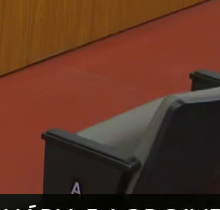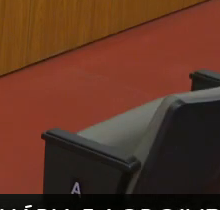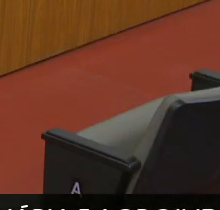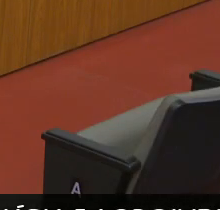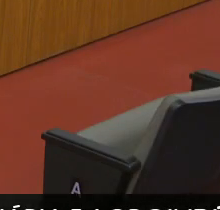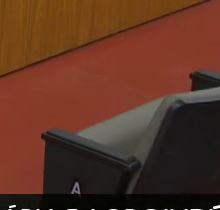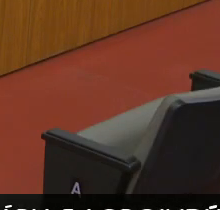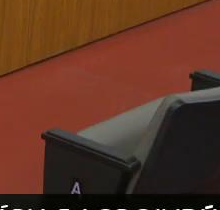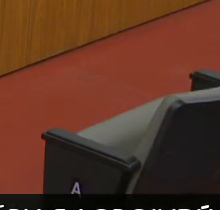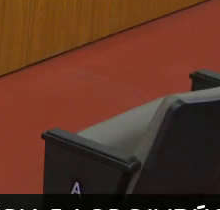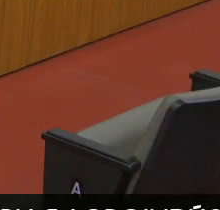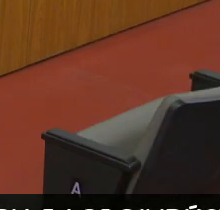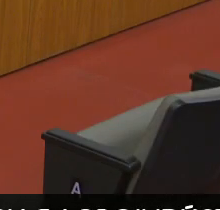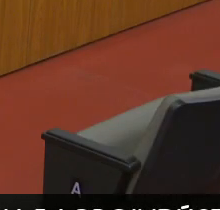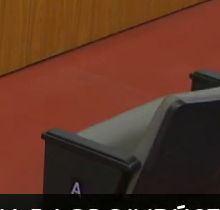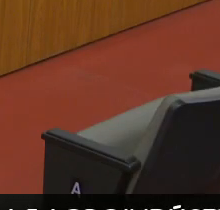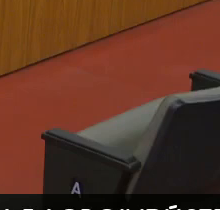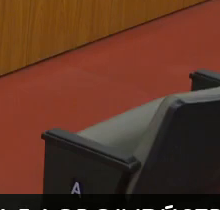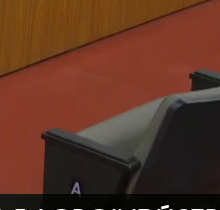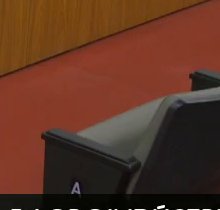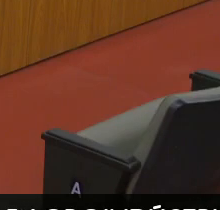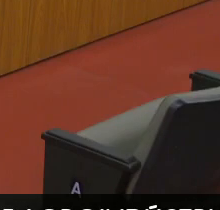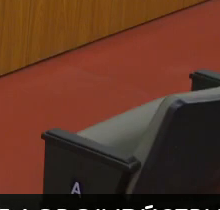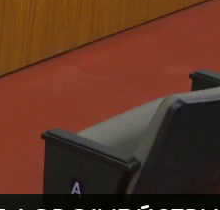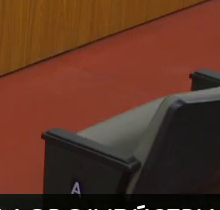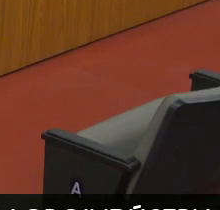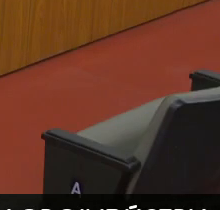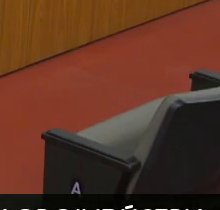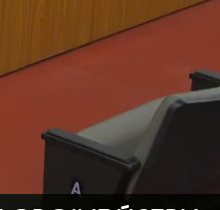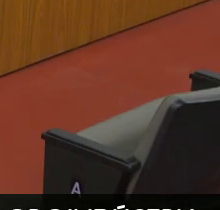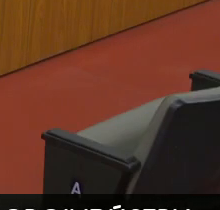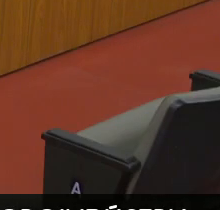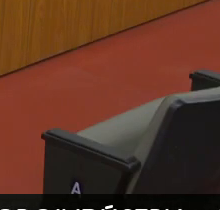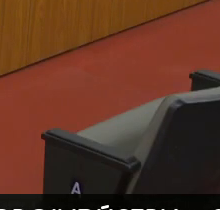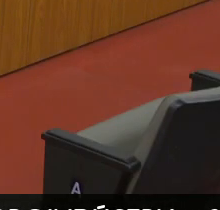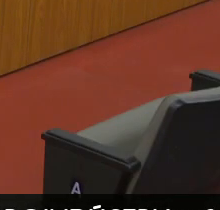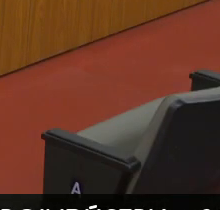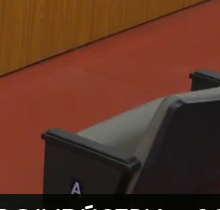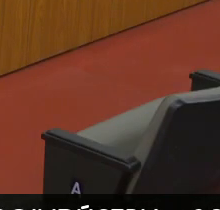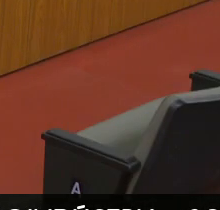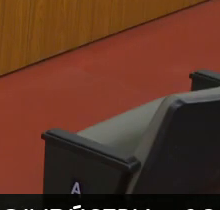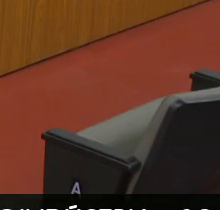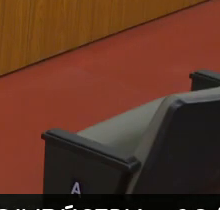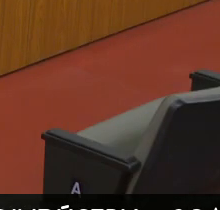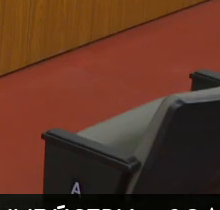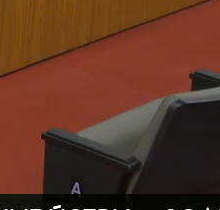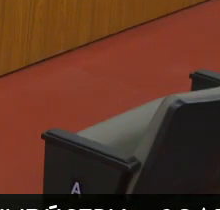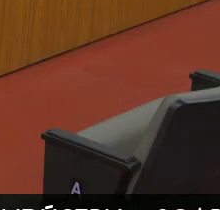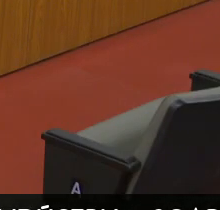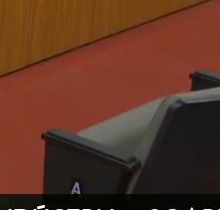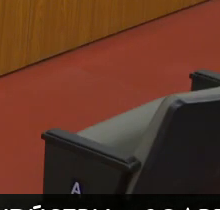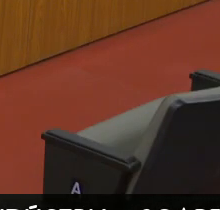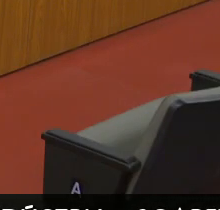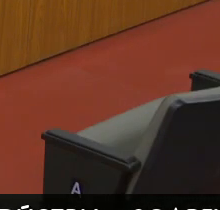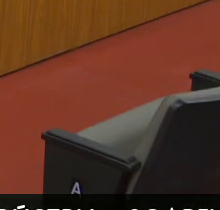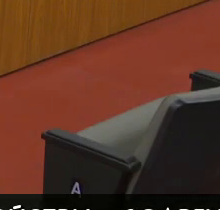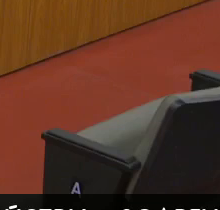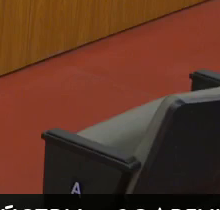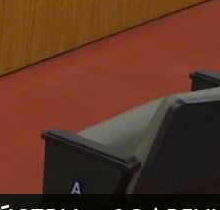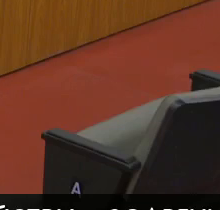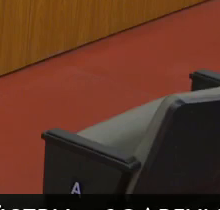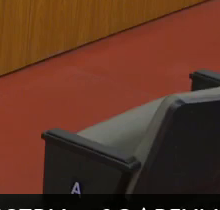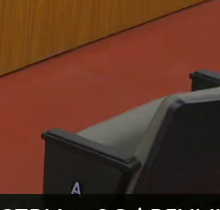os dois últimos meses para Quem produz leite foi terrível outubro